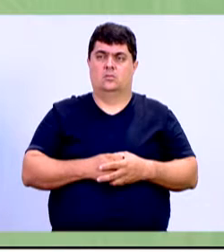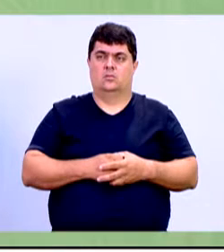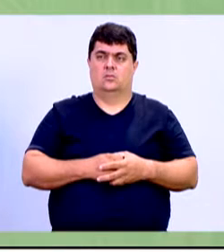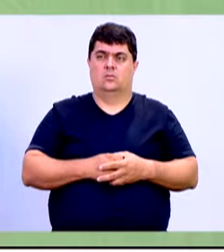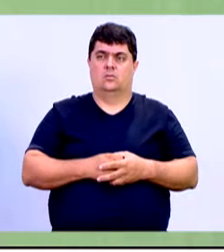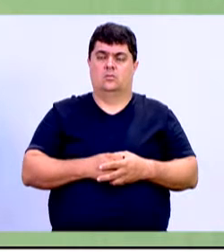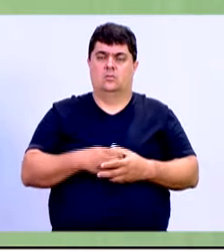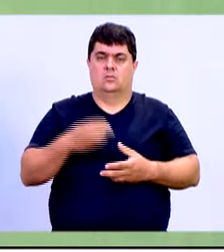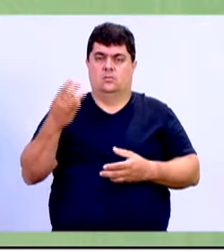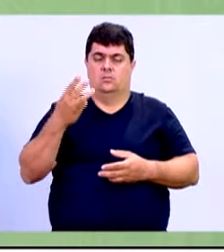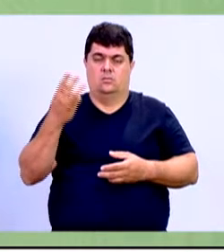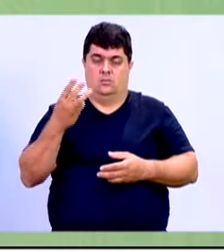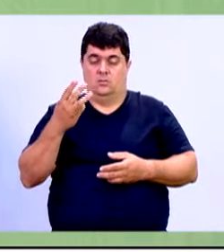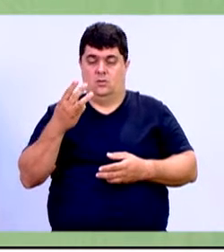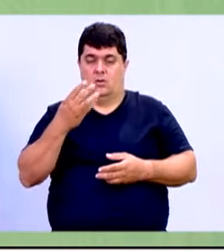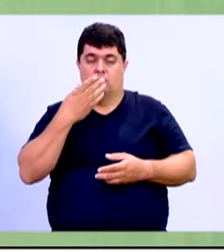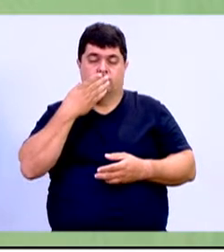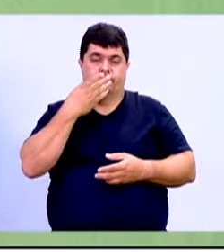existem 3 tipos